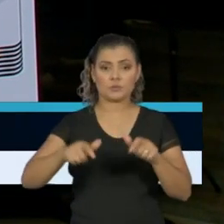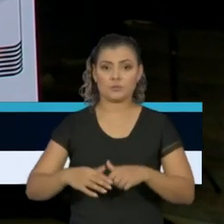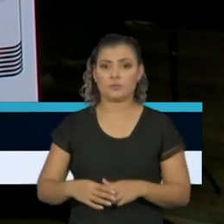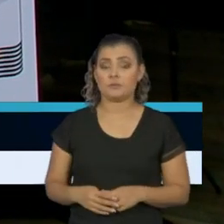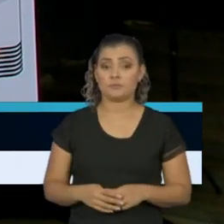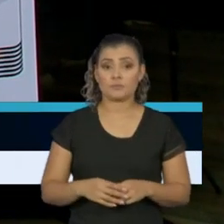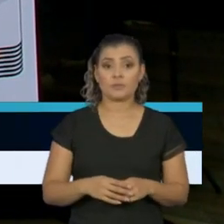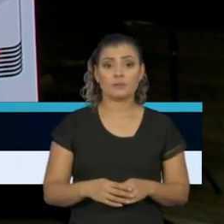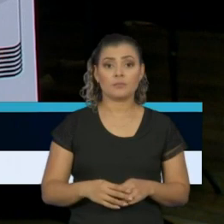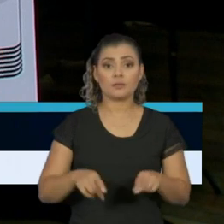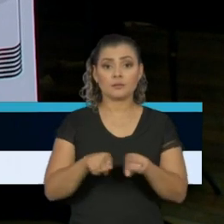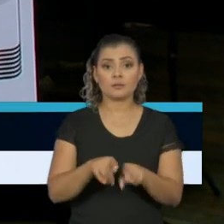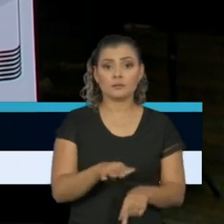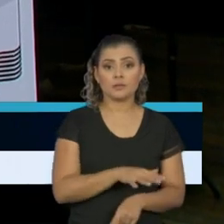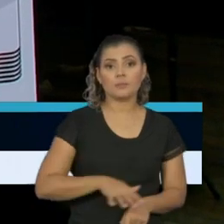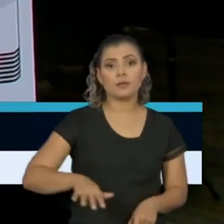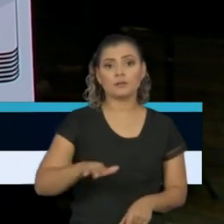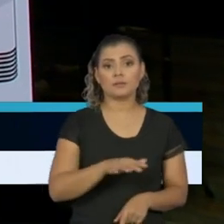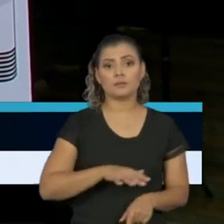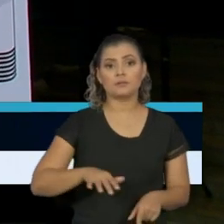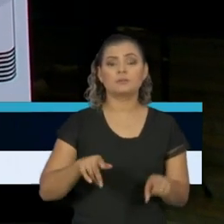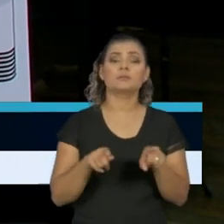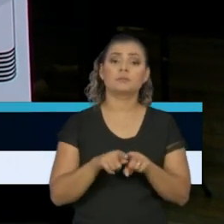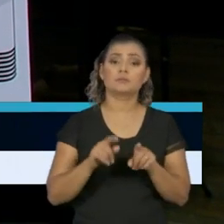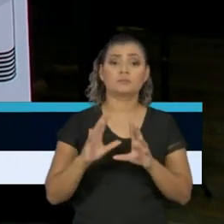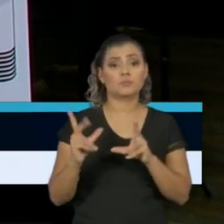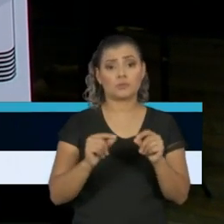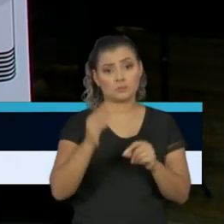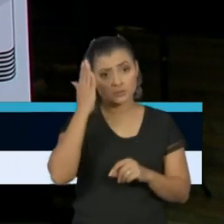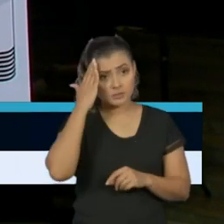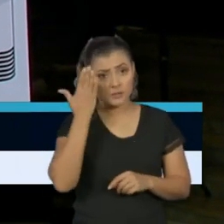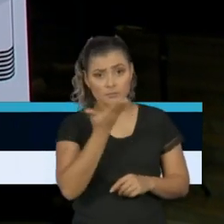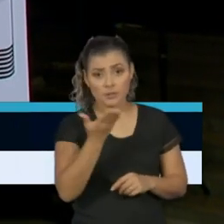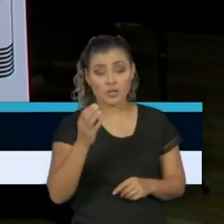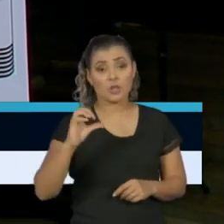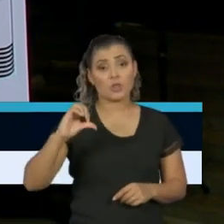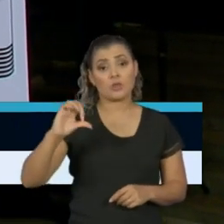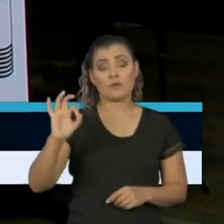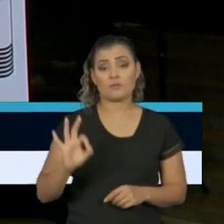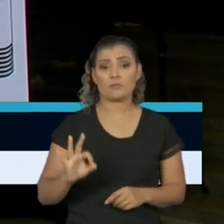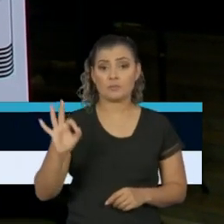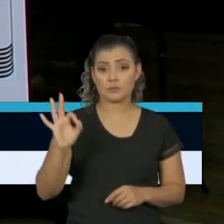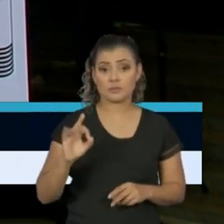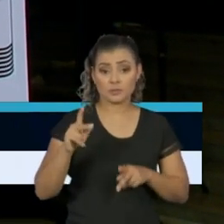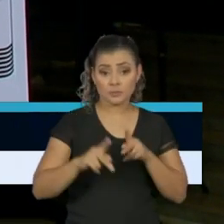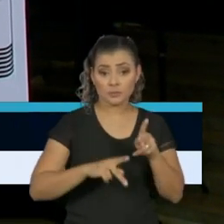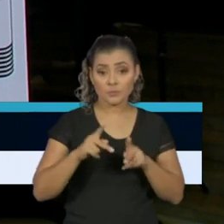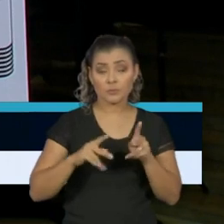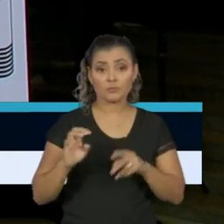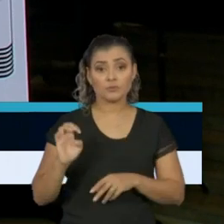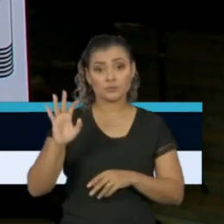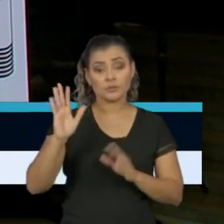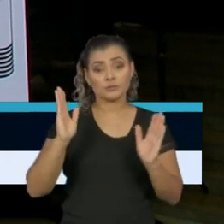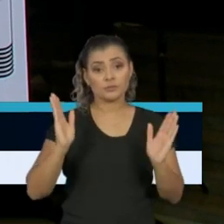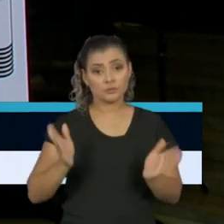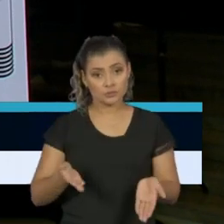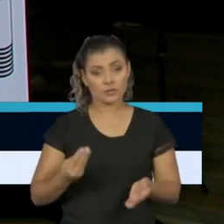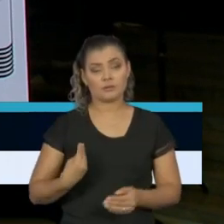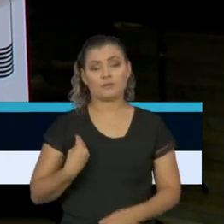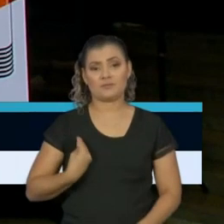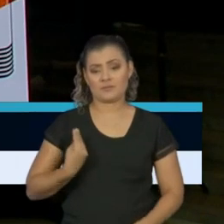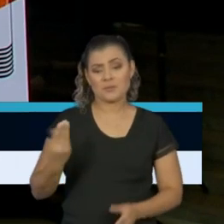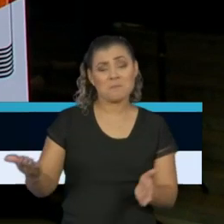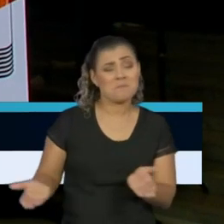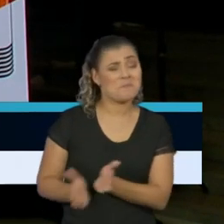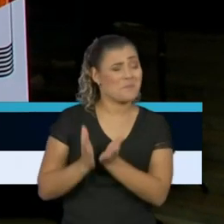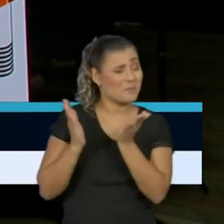sei se essa informação é de conhecimento de todos, mas 9% da nossa população do estado ainda vivem na